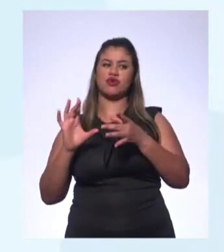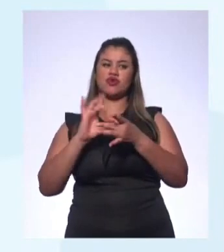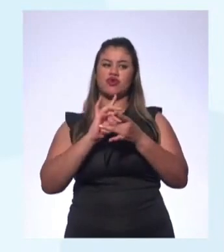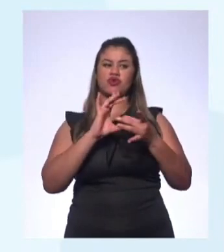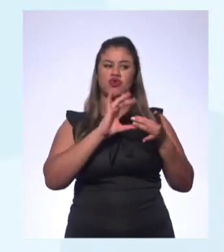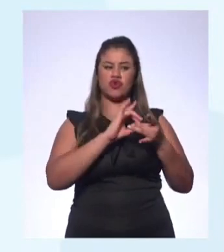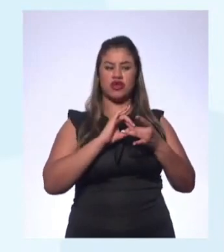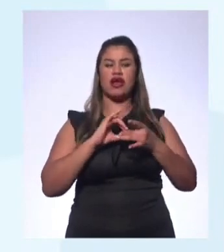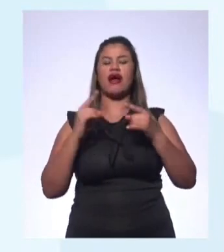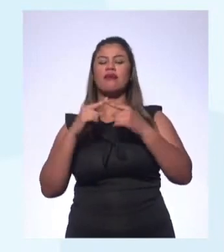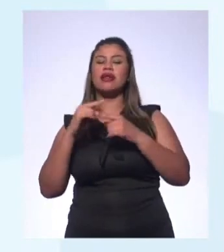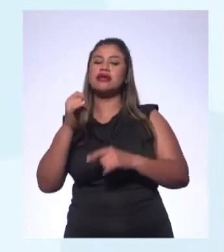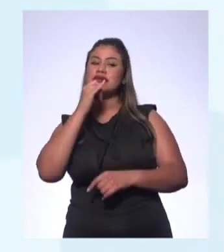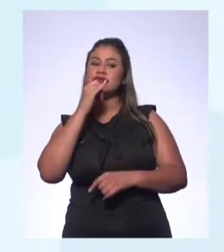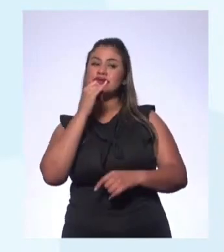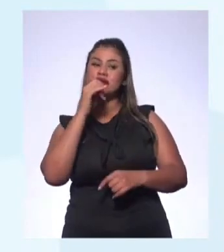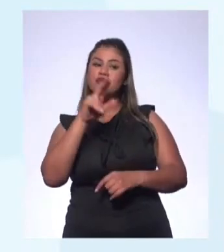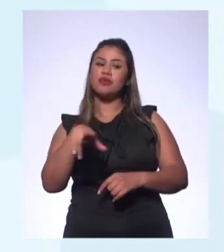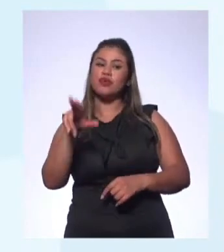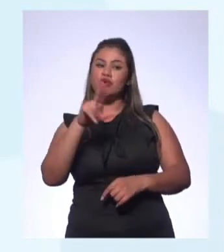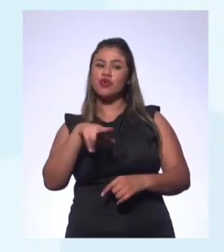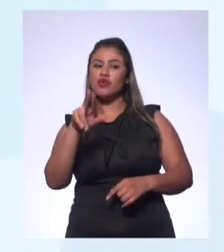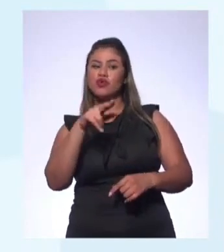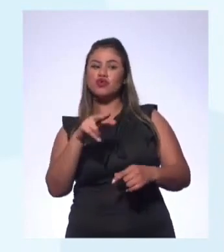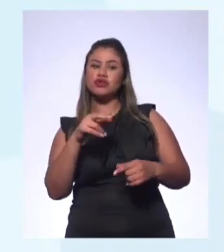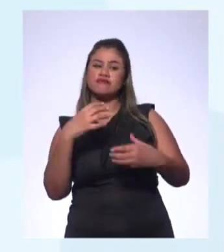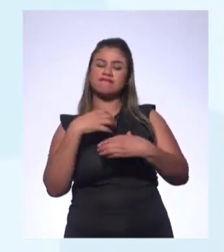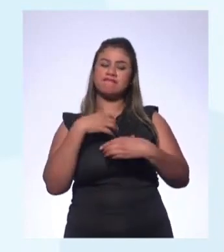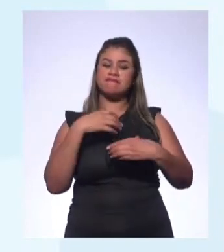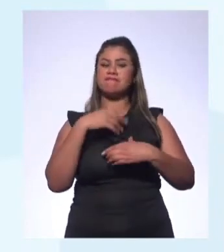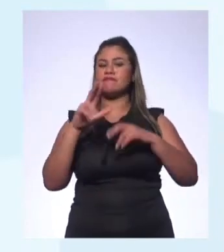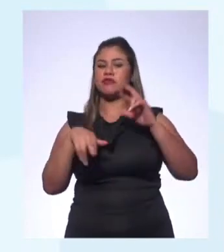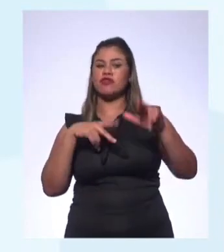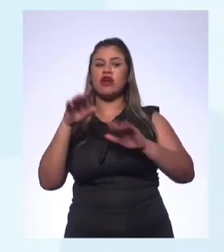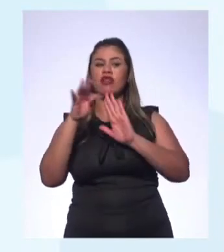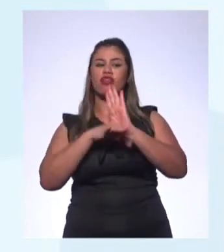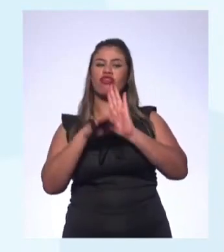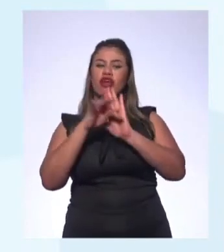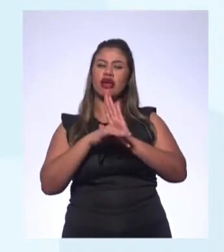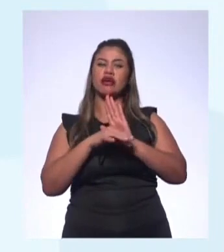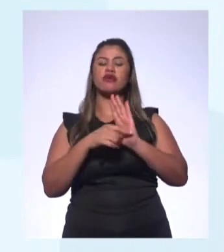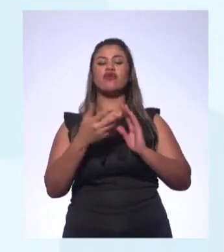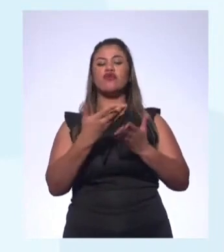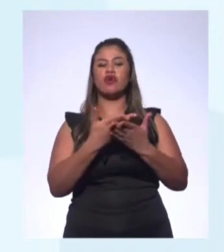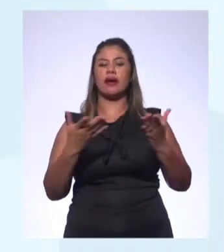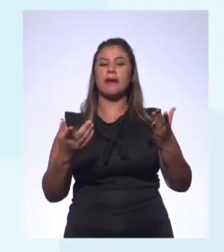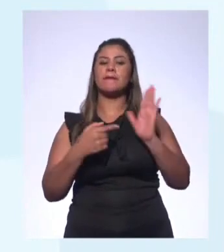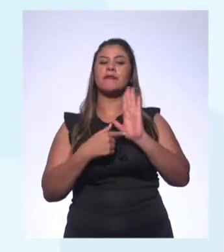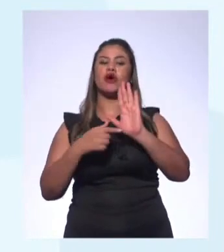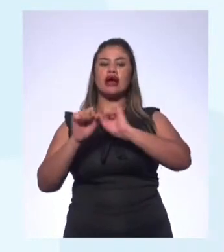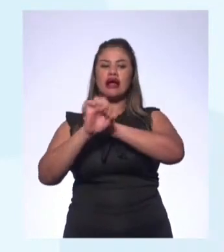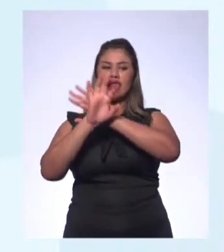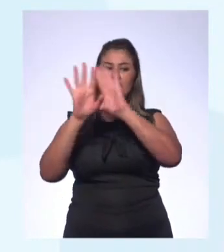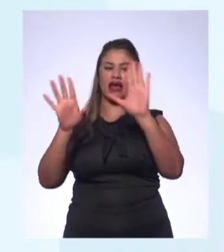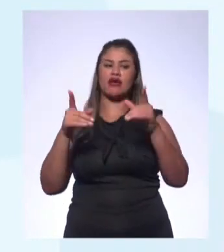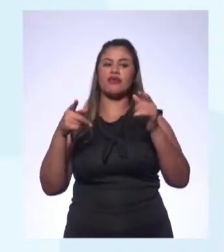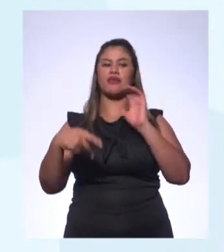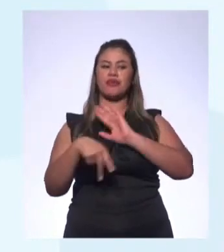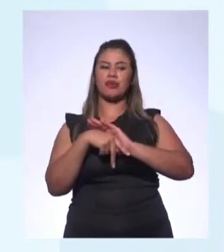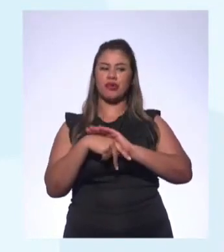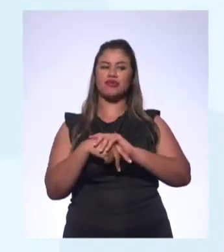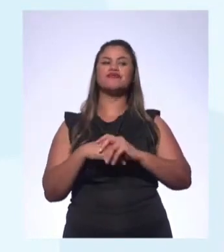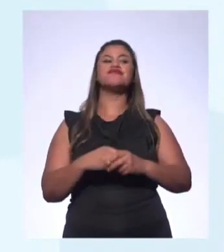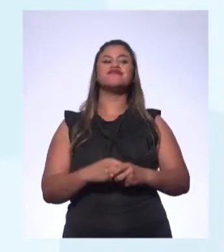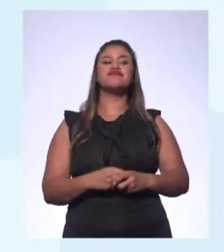e criar exemplo para o uso deles e diferentes efeitos de sentido. Então, você pode mostrar, deixar claro esses efeitos de sentido,